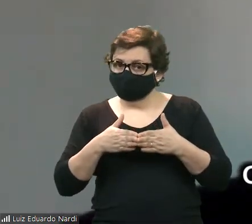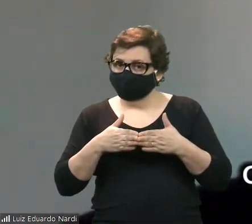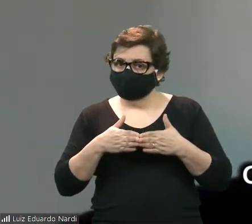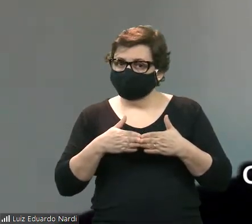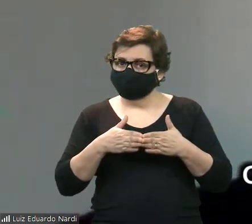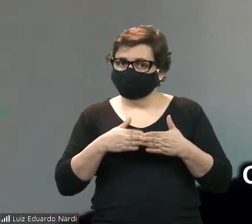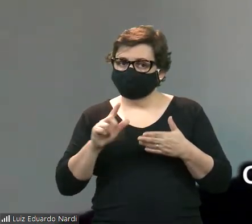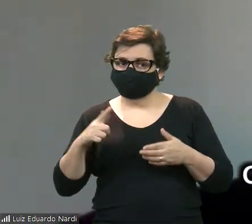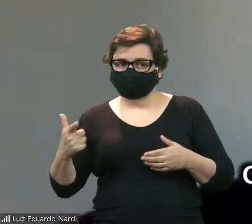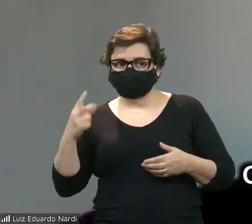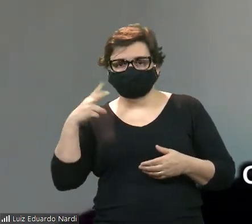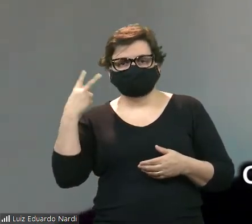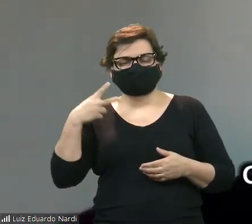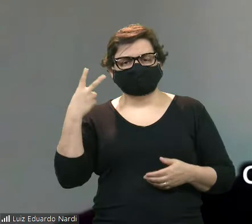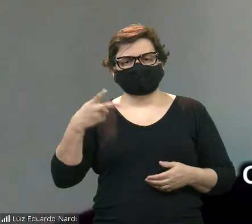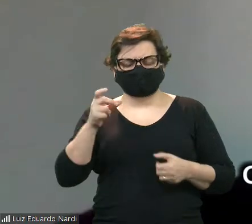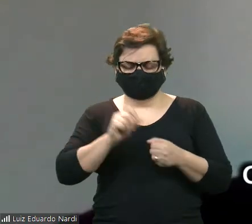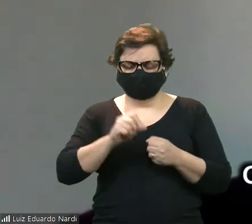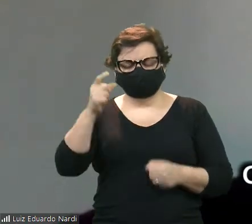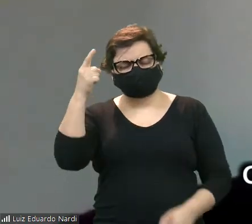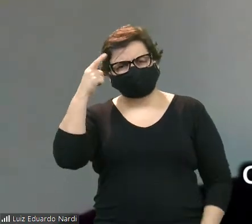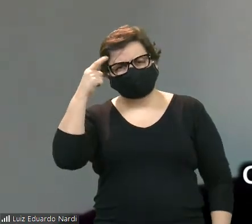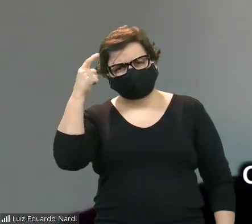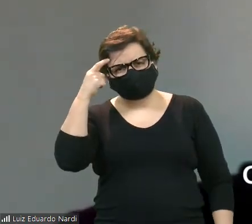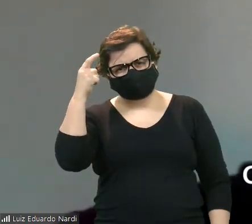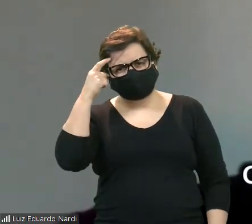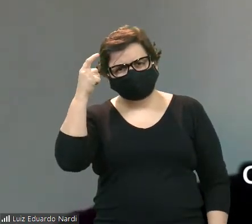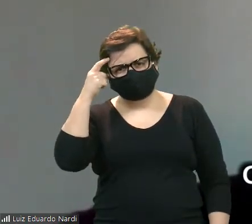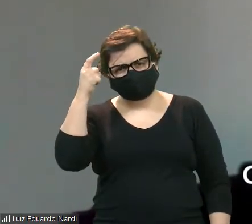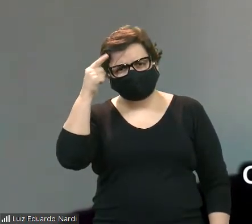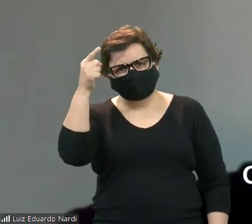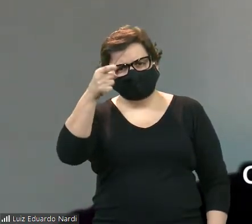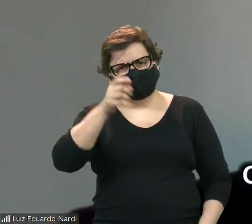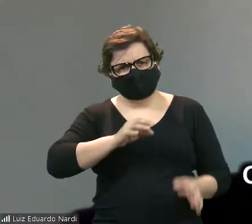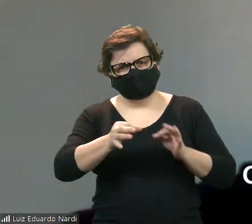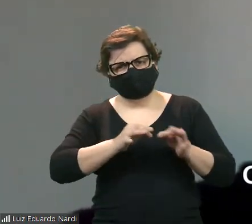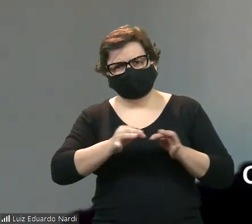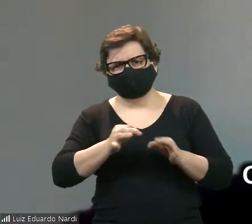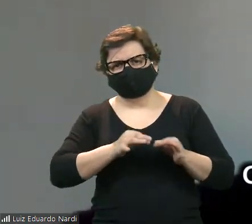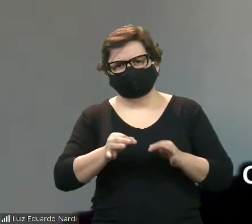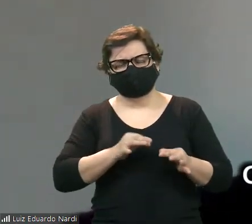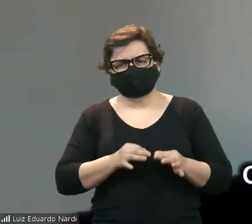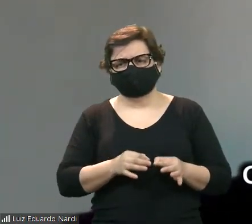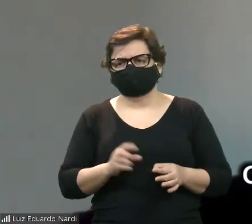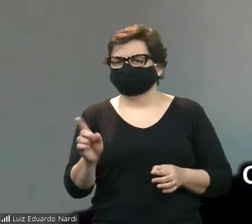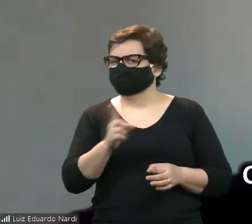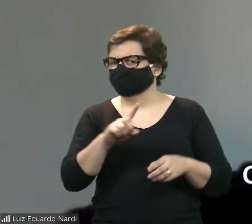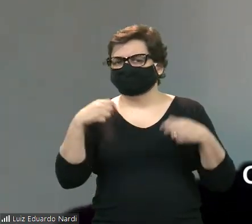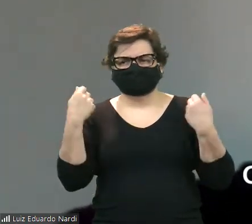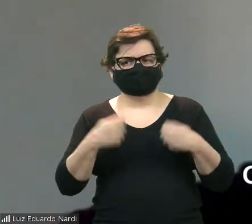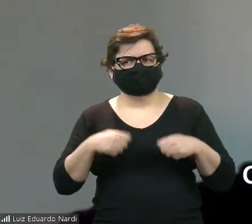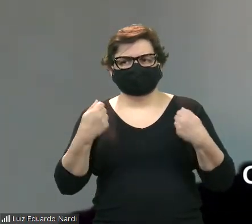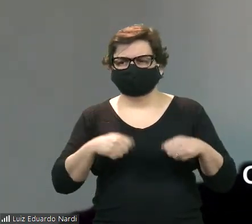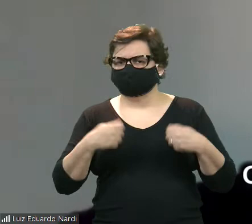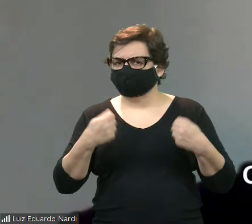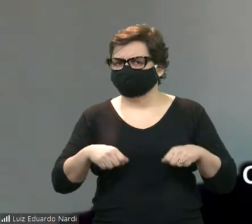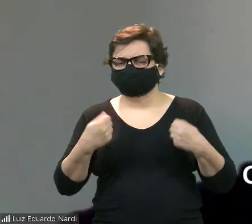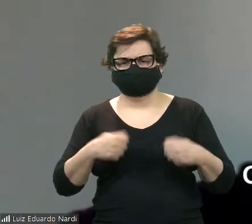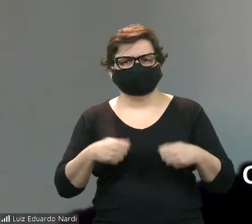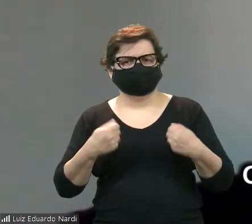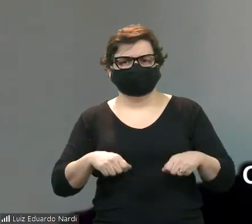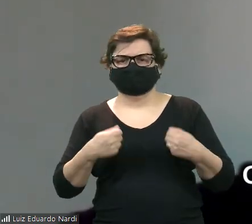senhores vereadores uma reflexão sobre este projeto. É um projeto absolutamente desnecessário, absolutamente